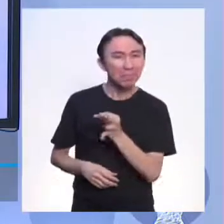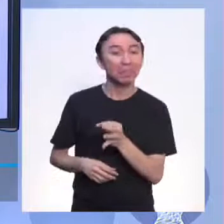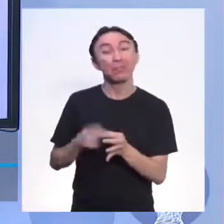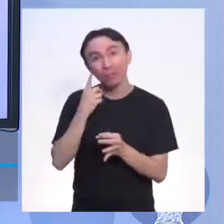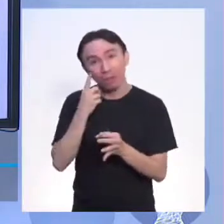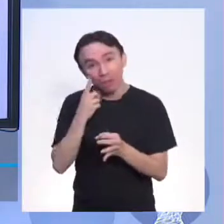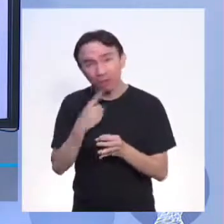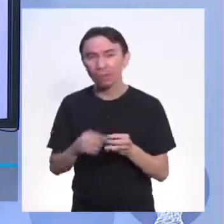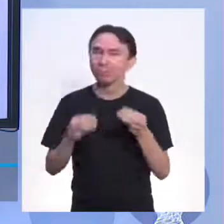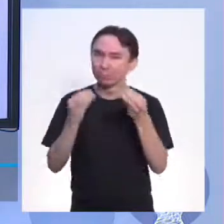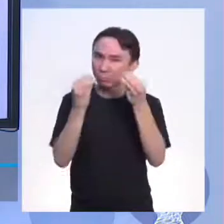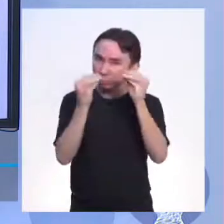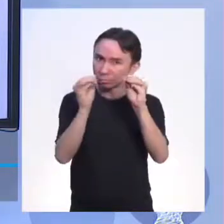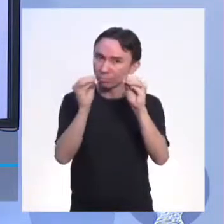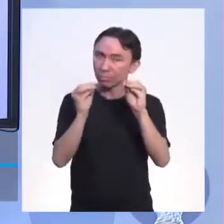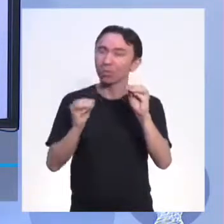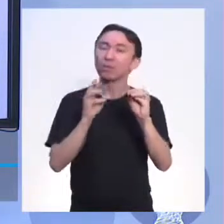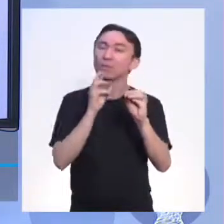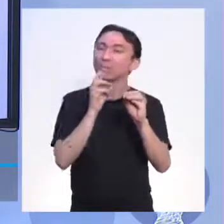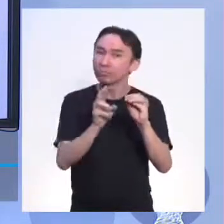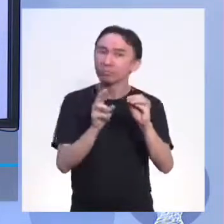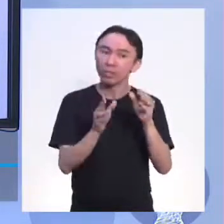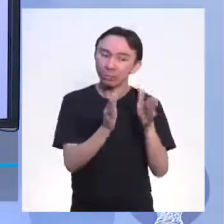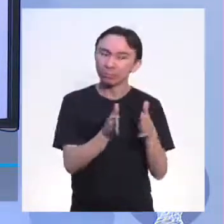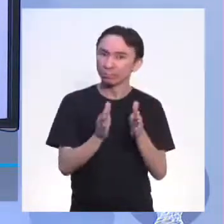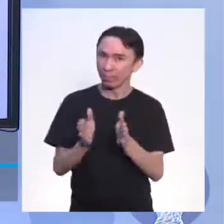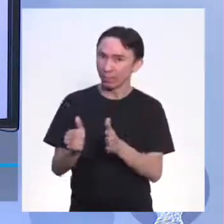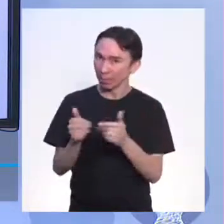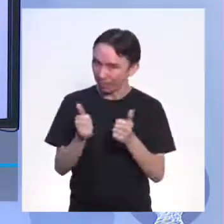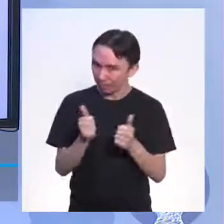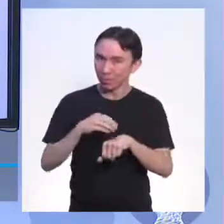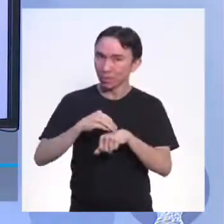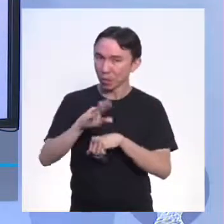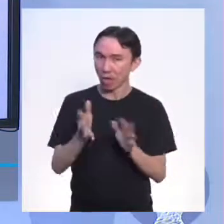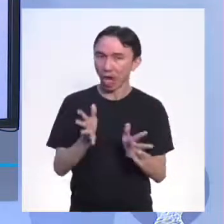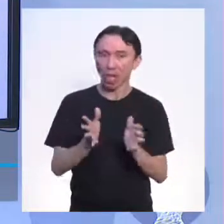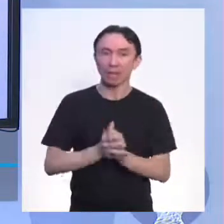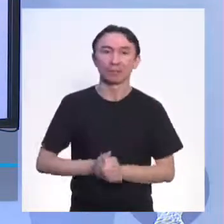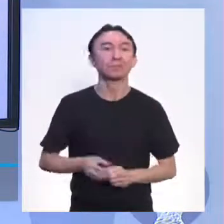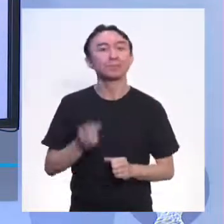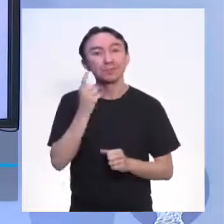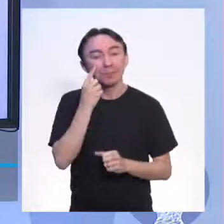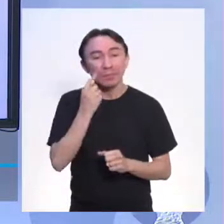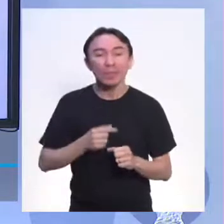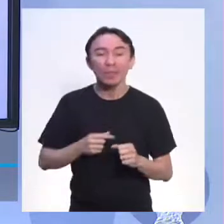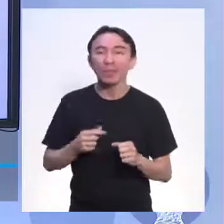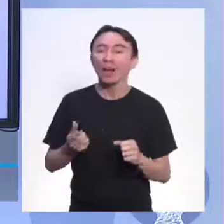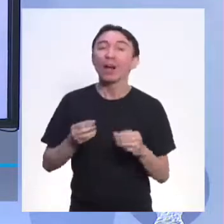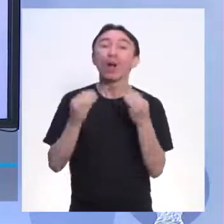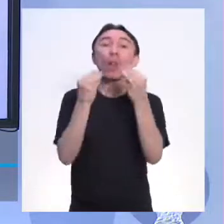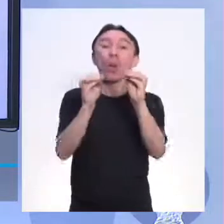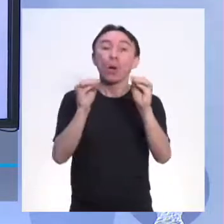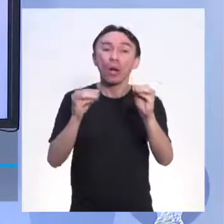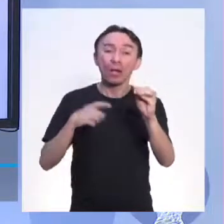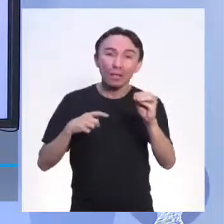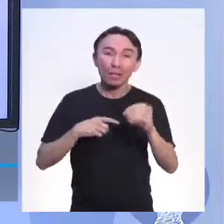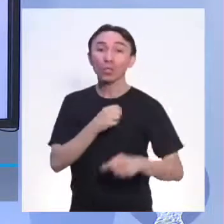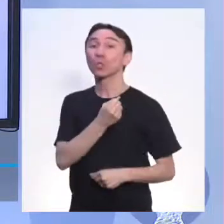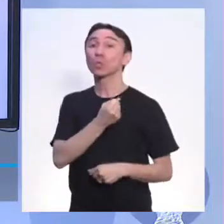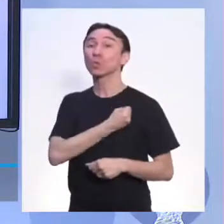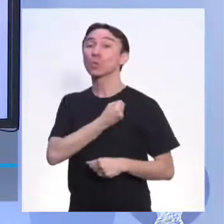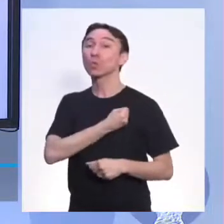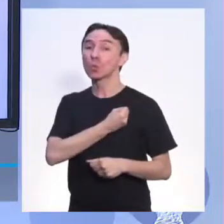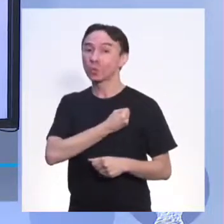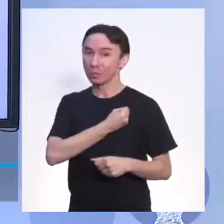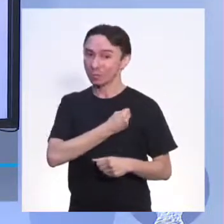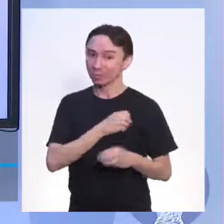passo a passo, como eu dei as dicas para você. Então, vou começar colocando aqui os nossos algarismos